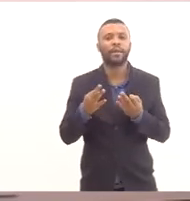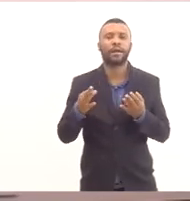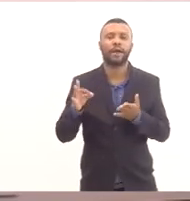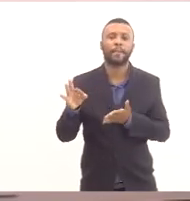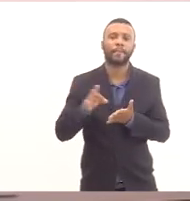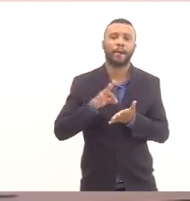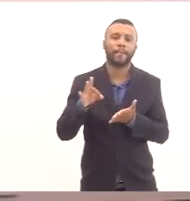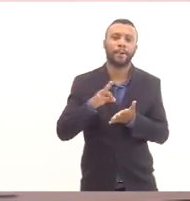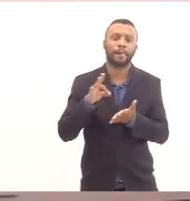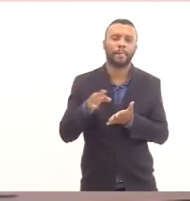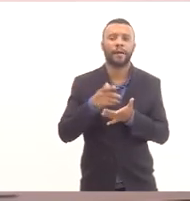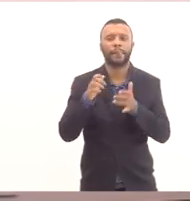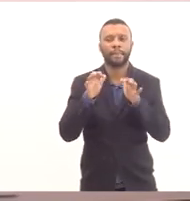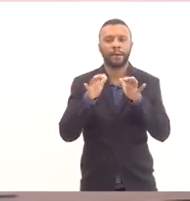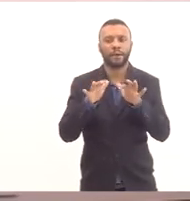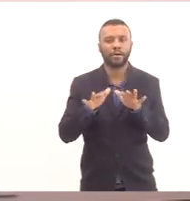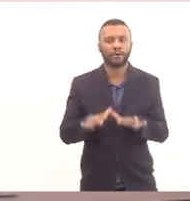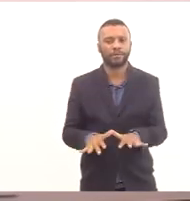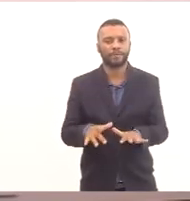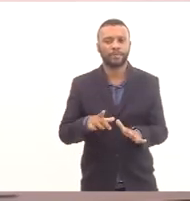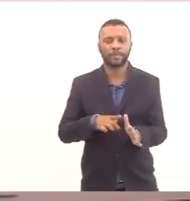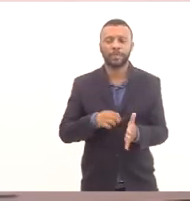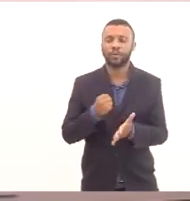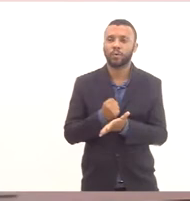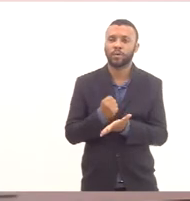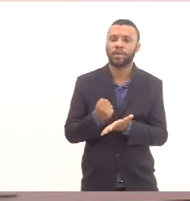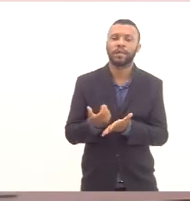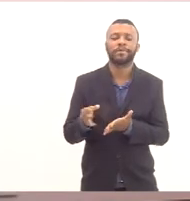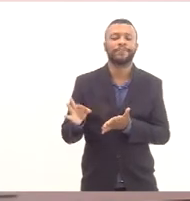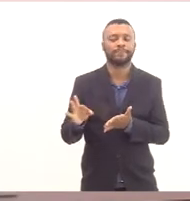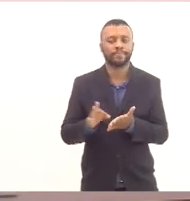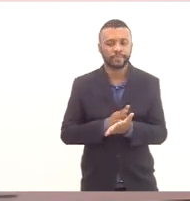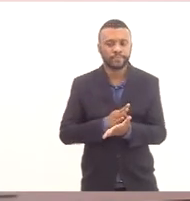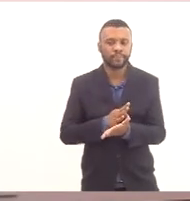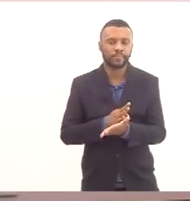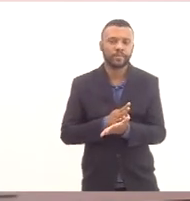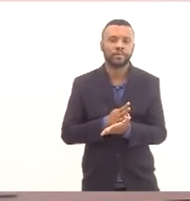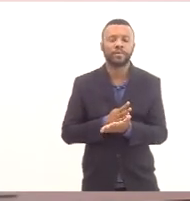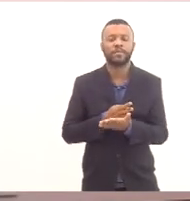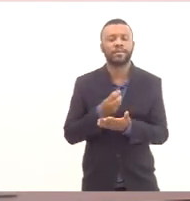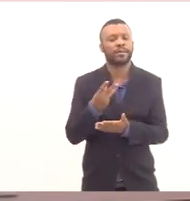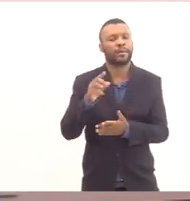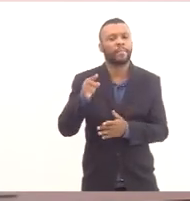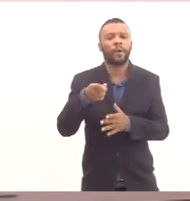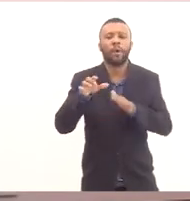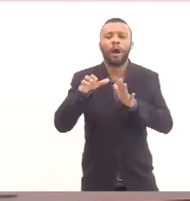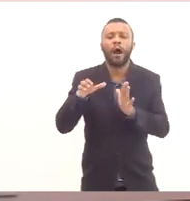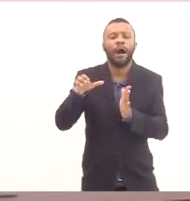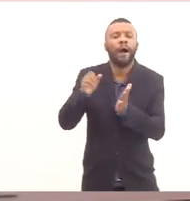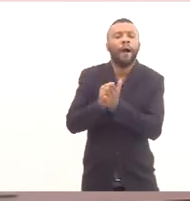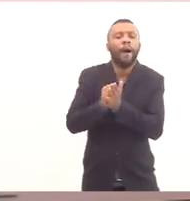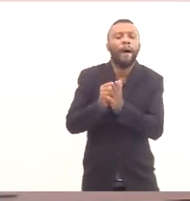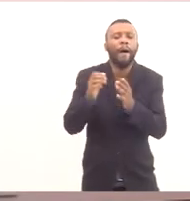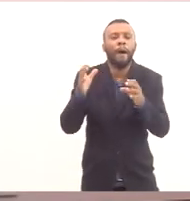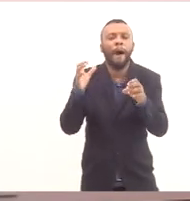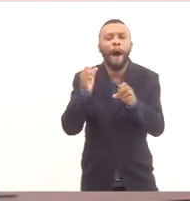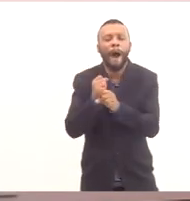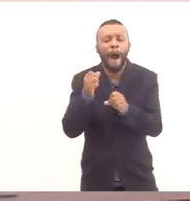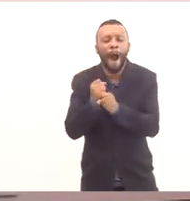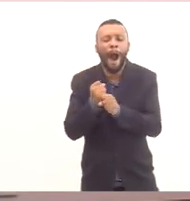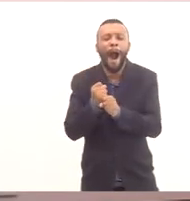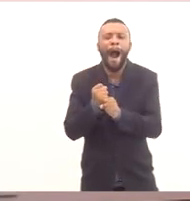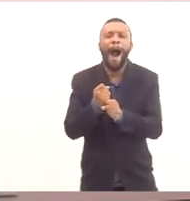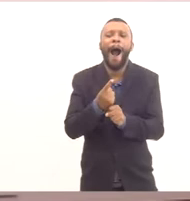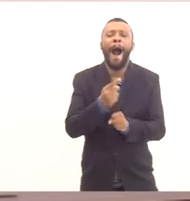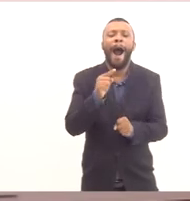nem todos tem Contrato Assinado a imagem mais 3 mil cadastro antes só fazendo essa conta três mil famílias da